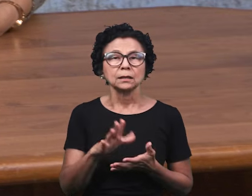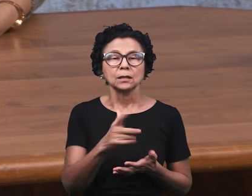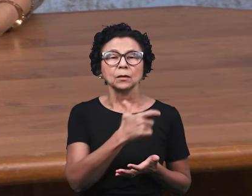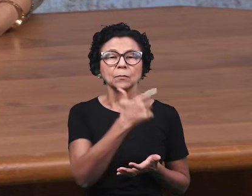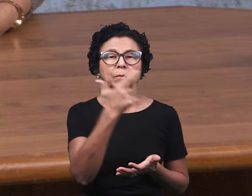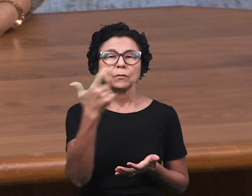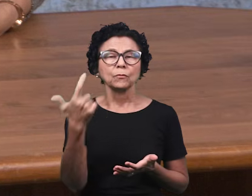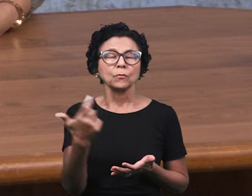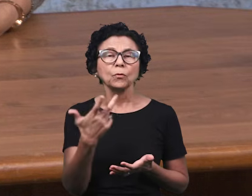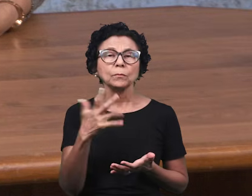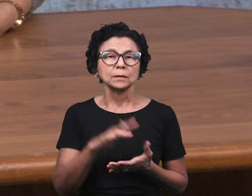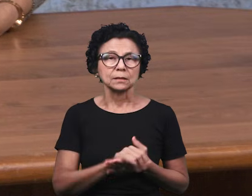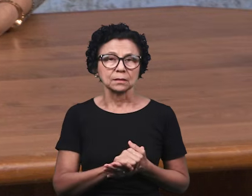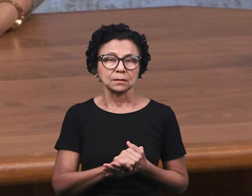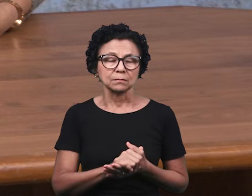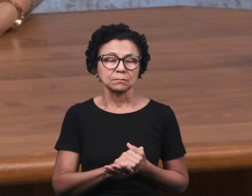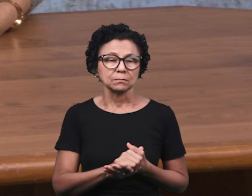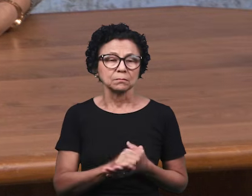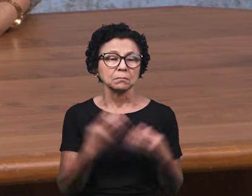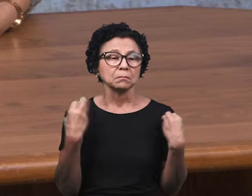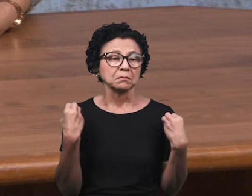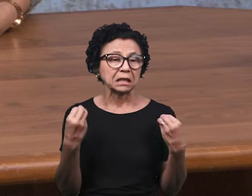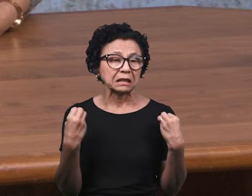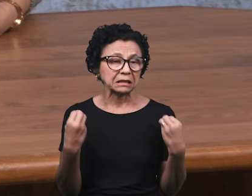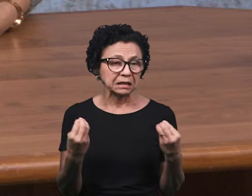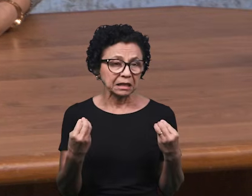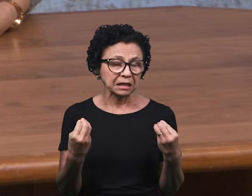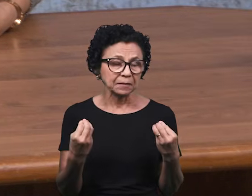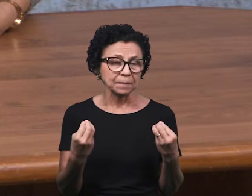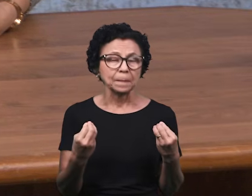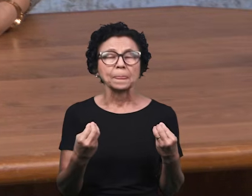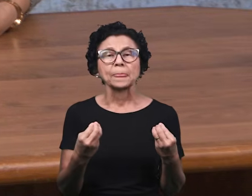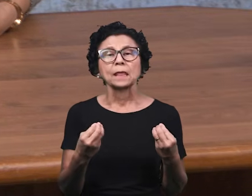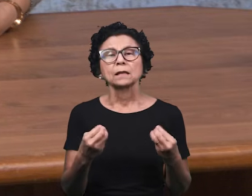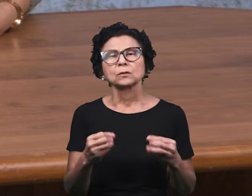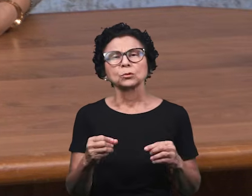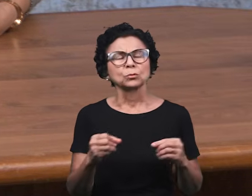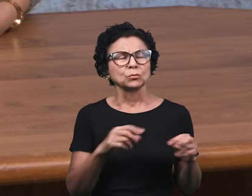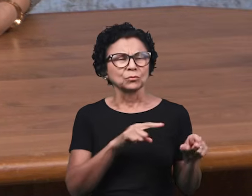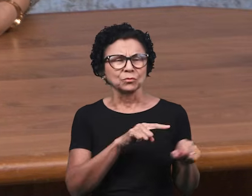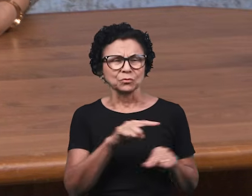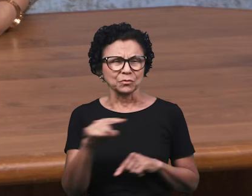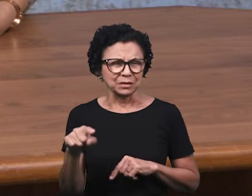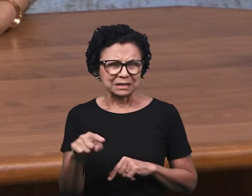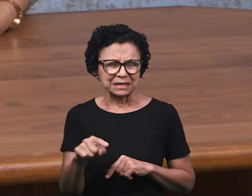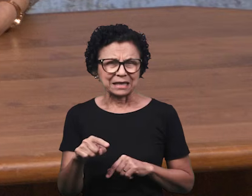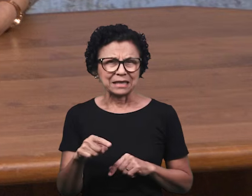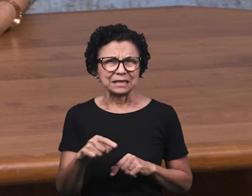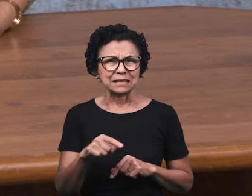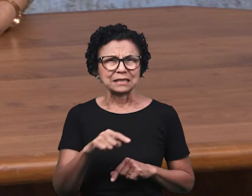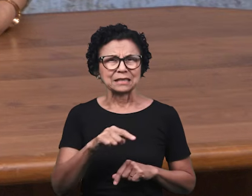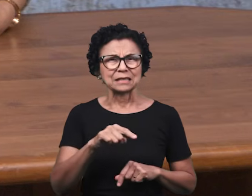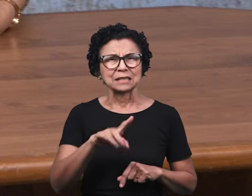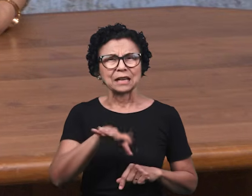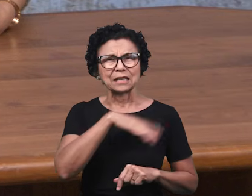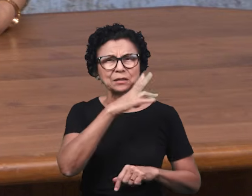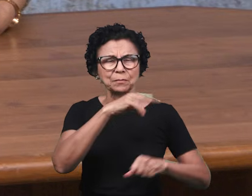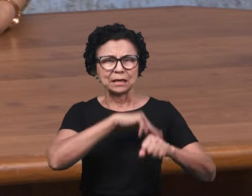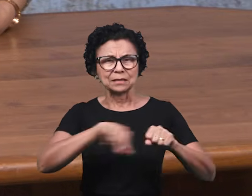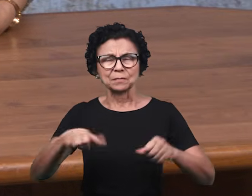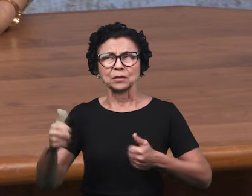terras remotas? Vossos holocaustos não me agradam, nem me são suaves os